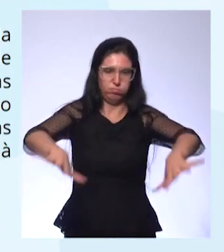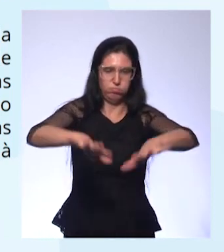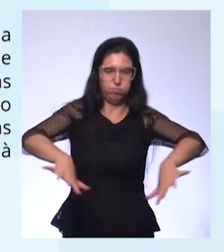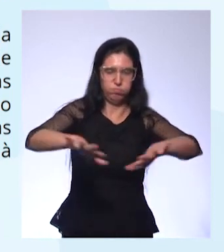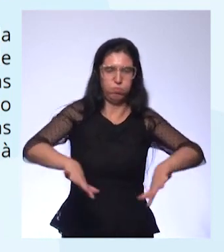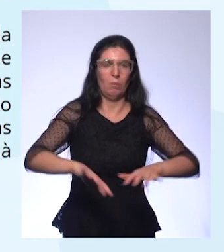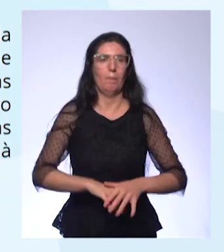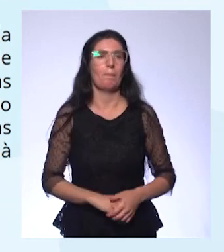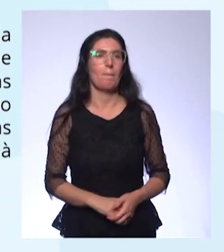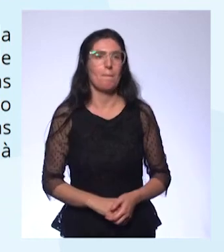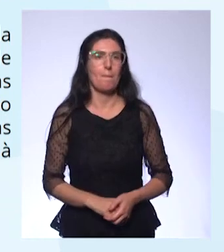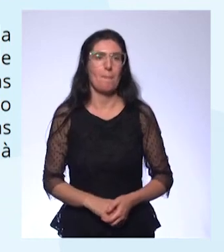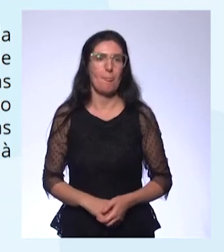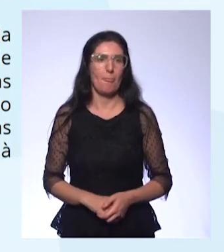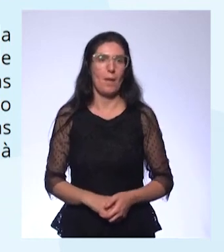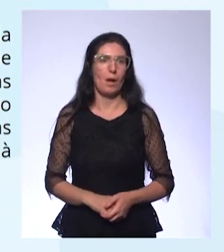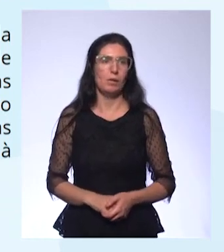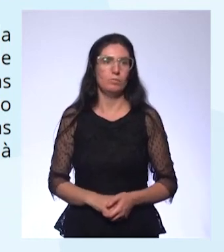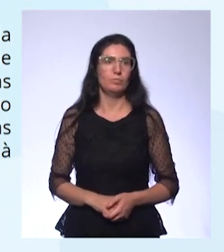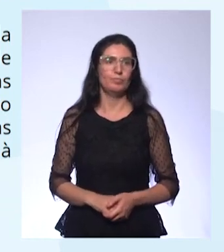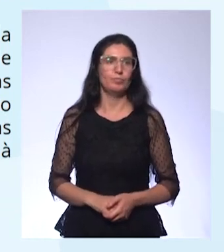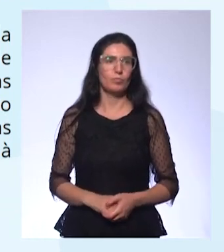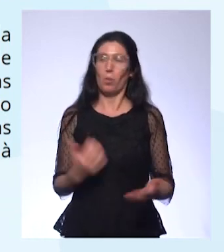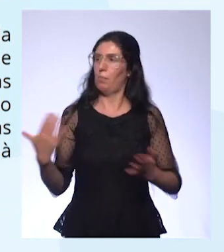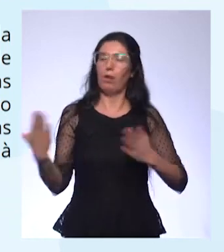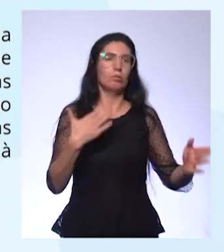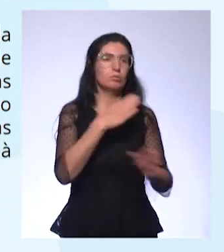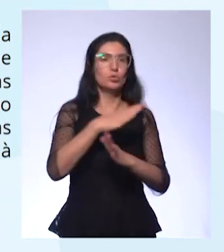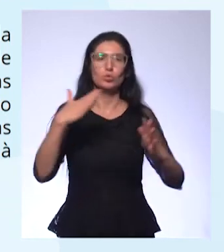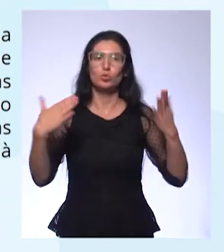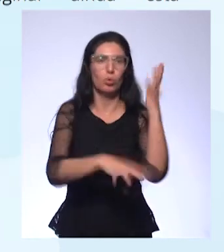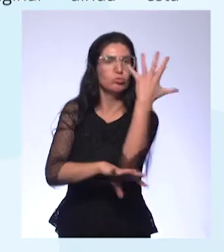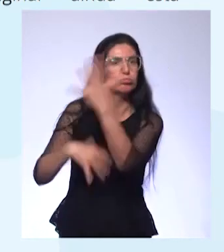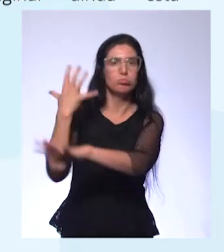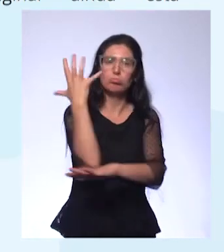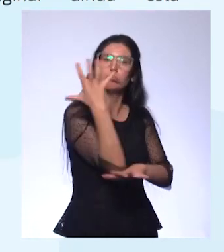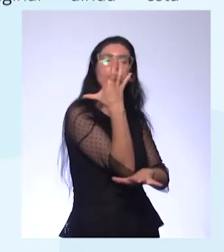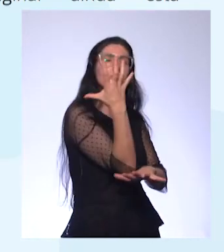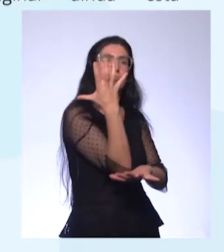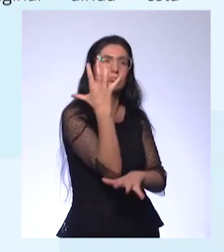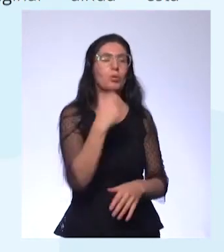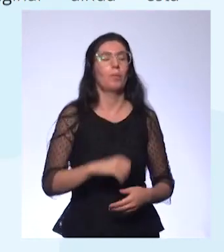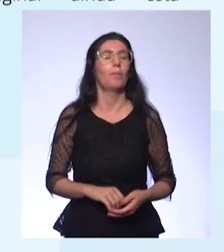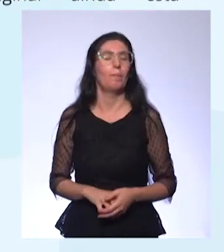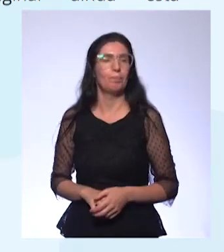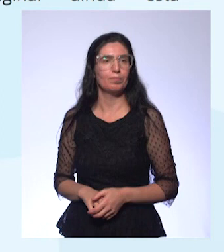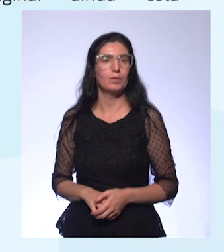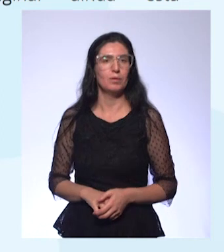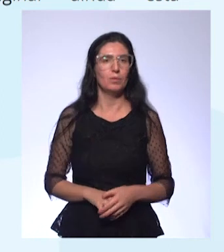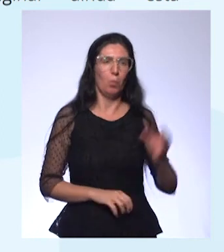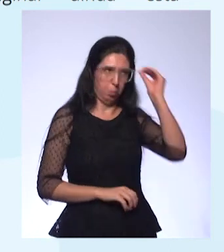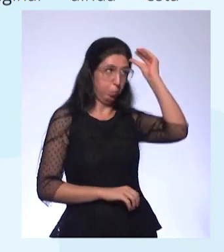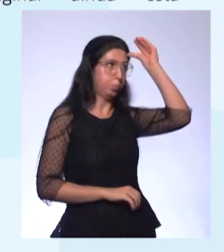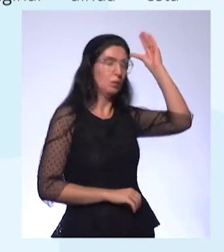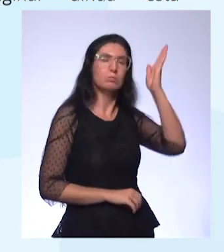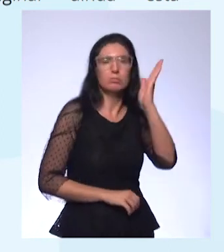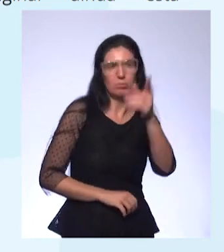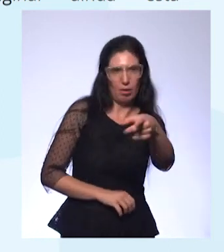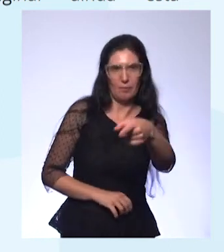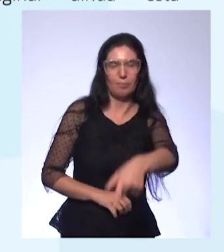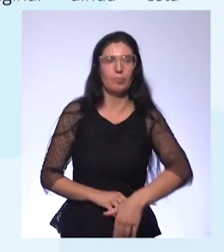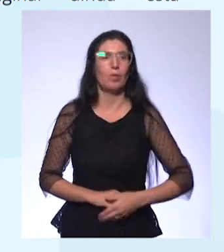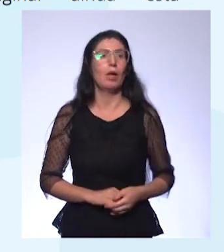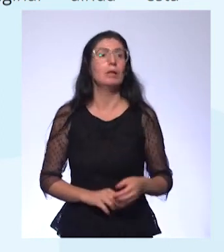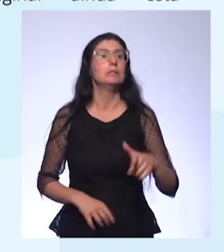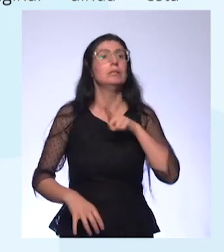acontece em todos os biomas que nós conhecemos aí. Tá, ok? O próximo que nós temos aí é a Mata Atlântica. Né? A Mata Atlântica